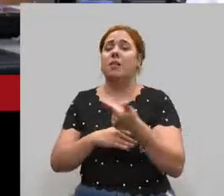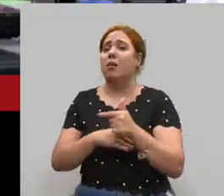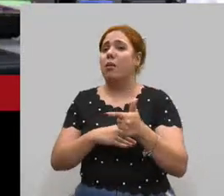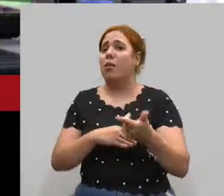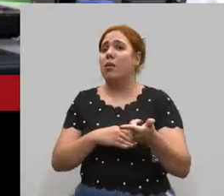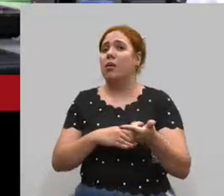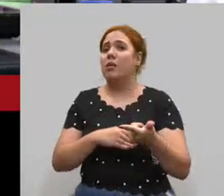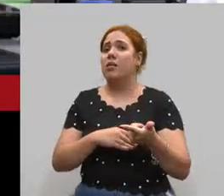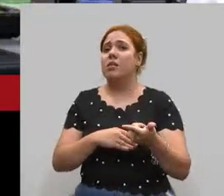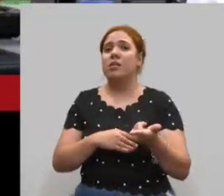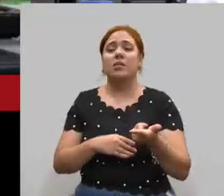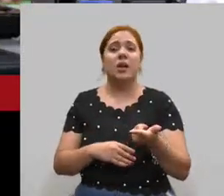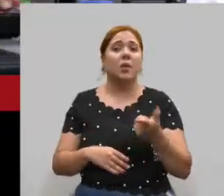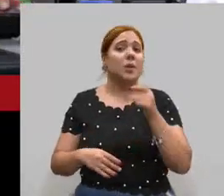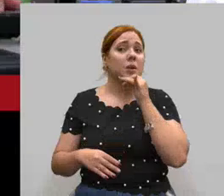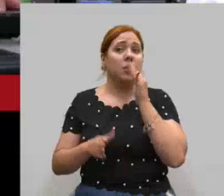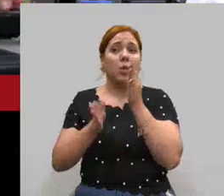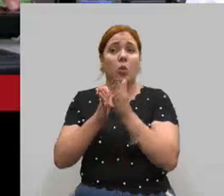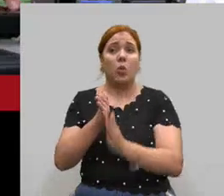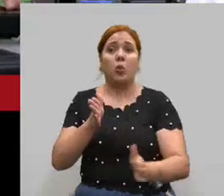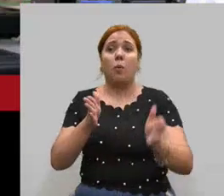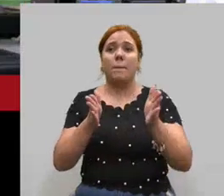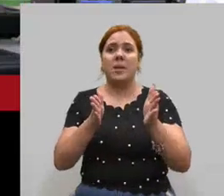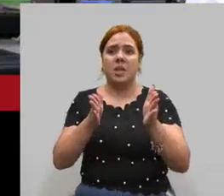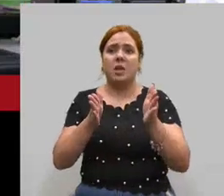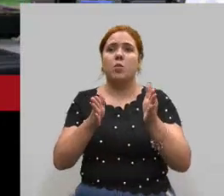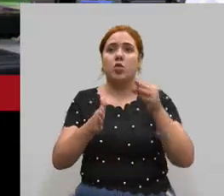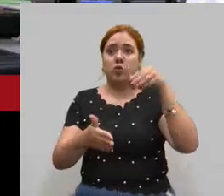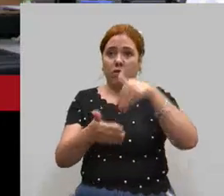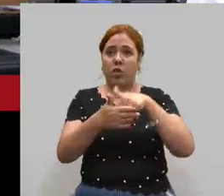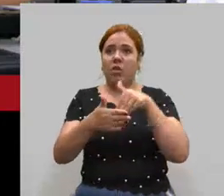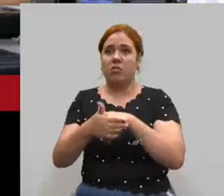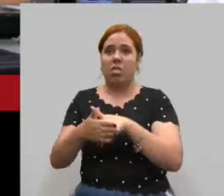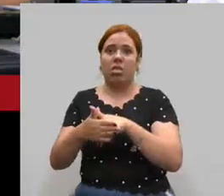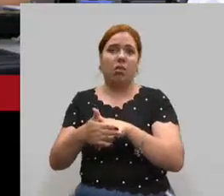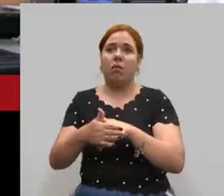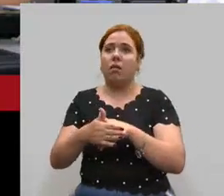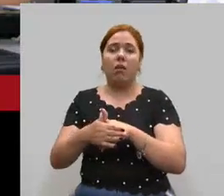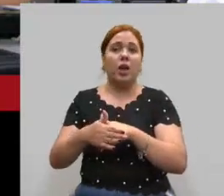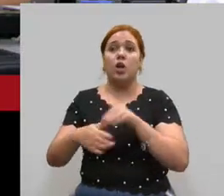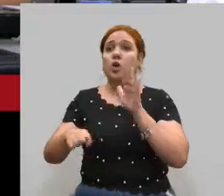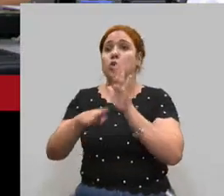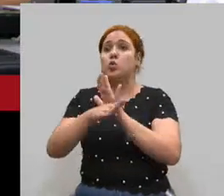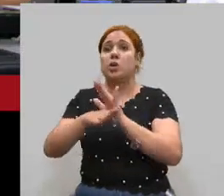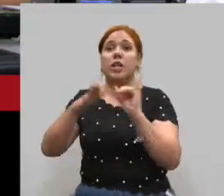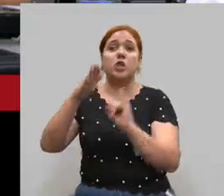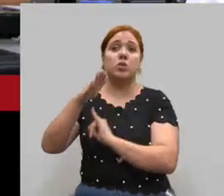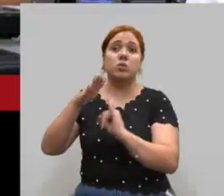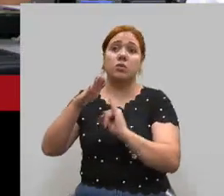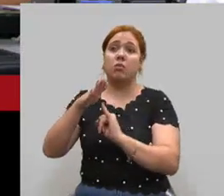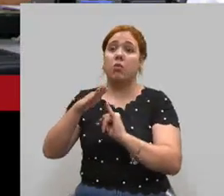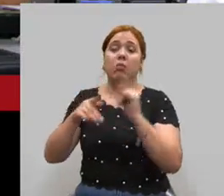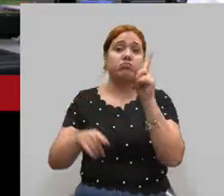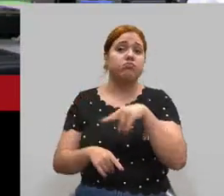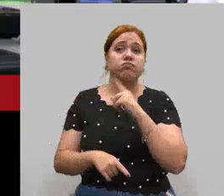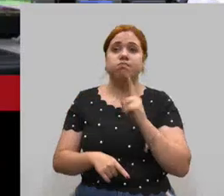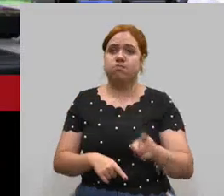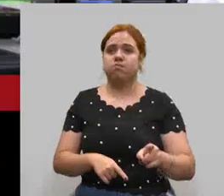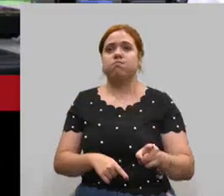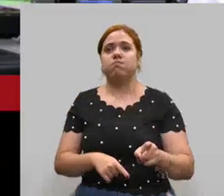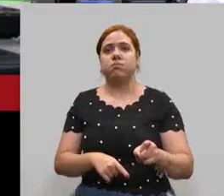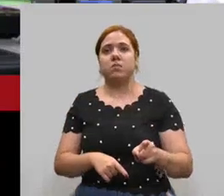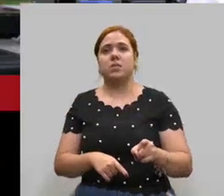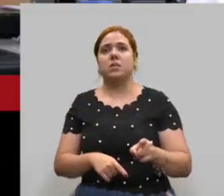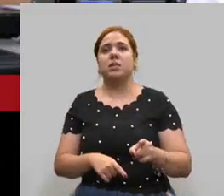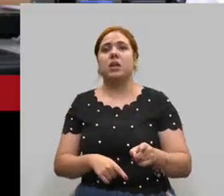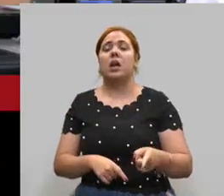pode enviar emenda para instituições então para entidades e a emenda tem que ser através de